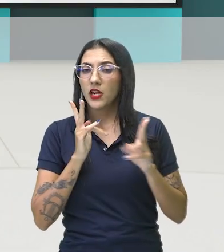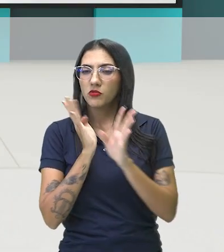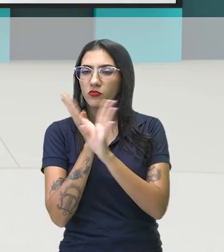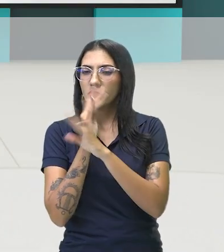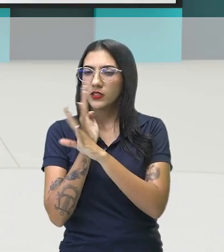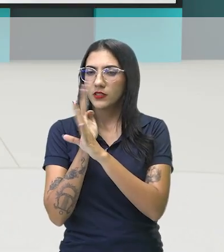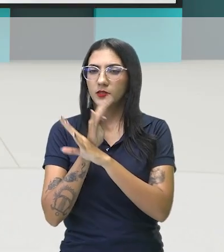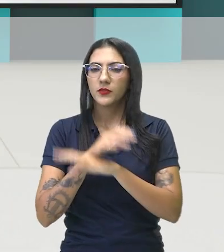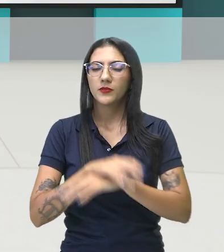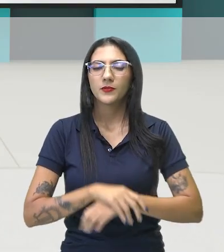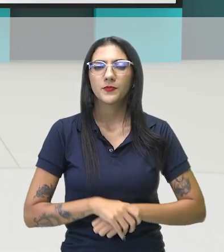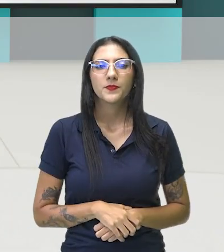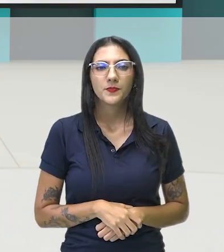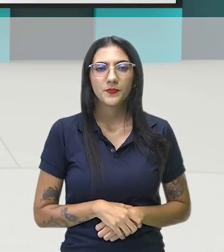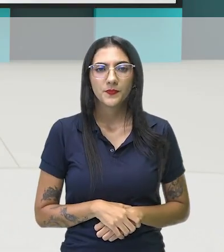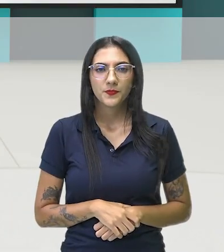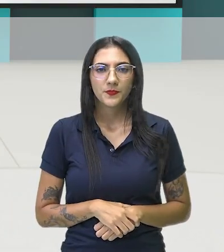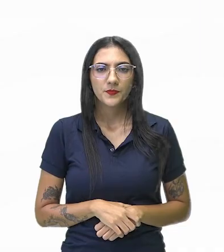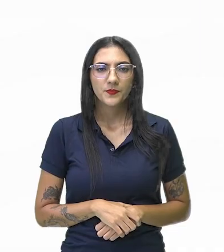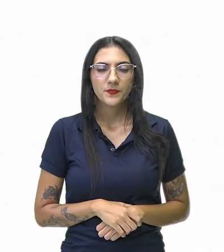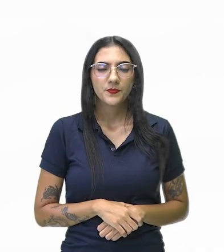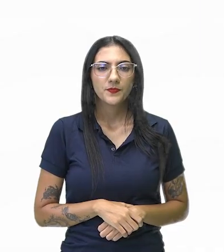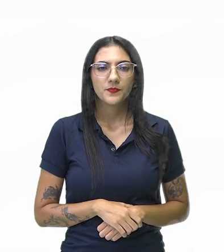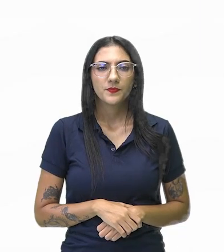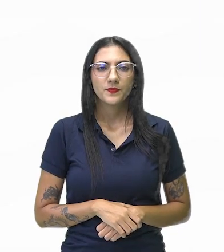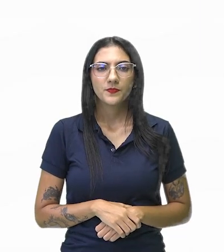invisível. Marina Abramovic